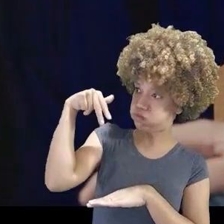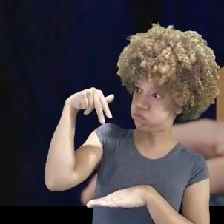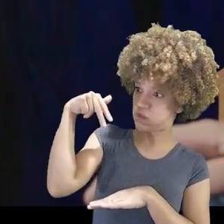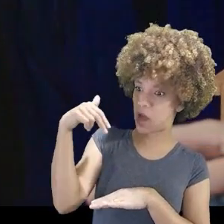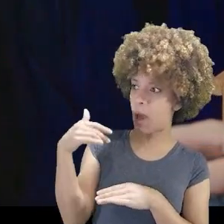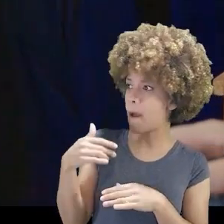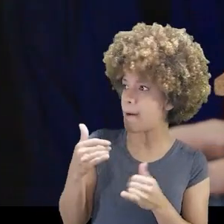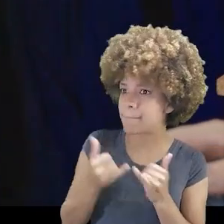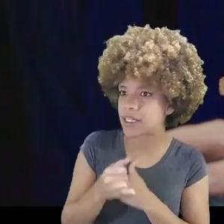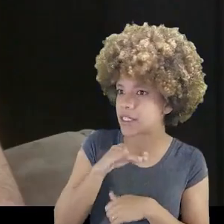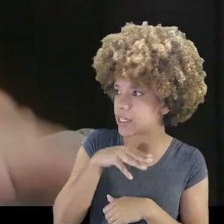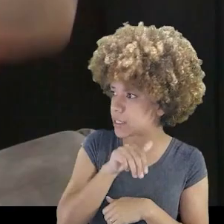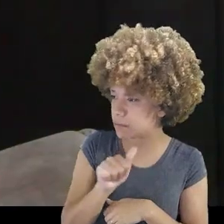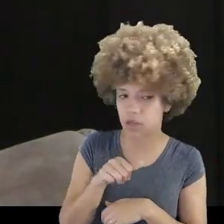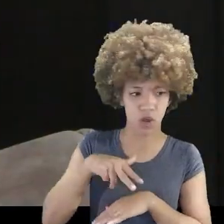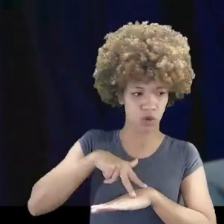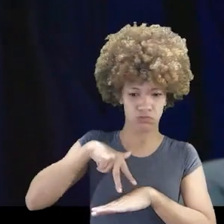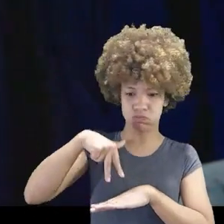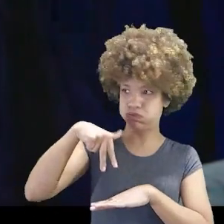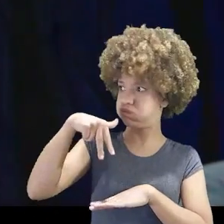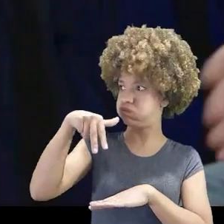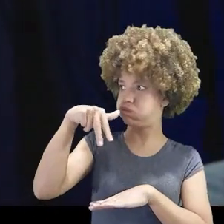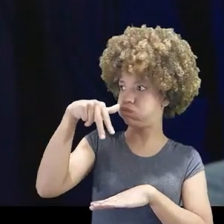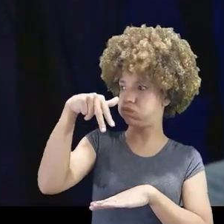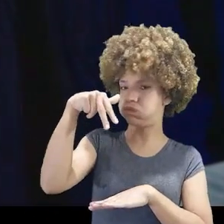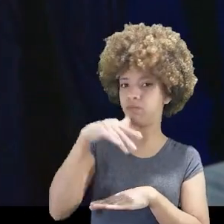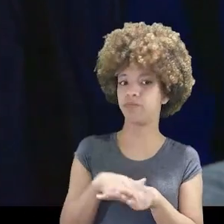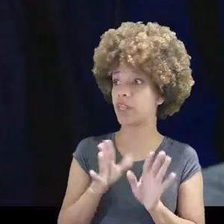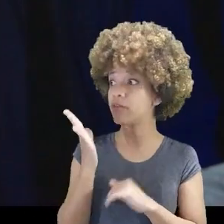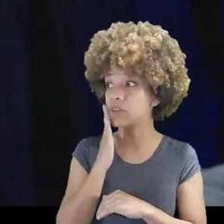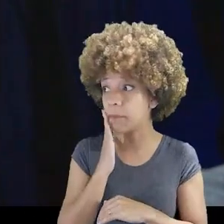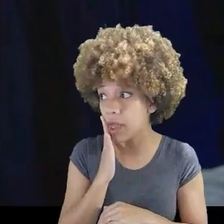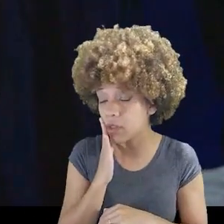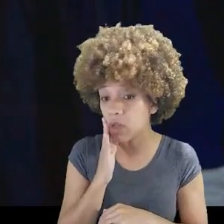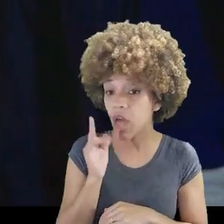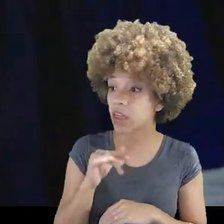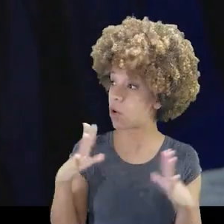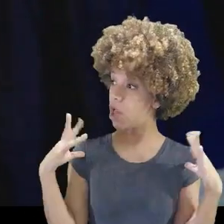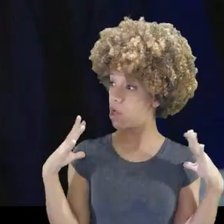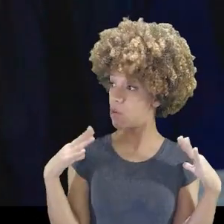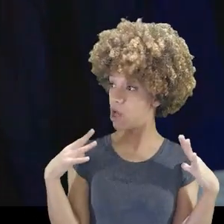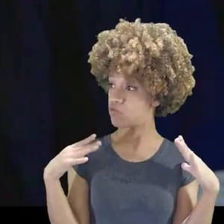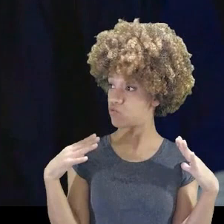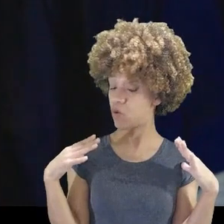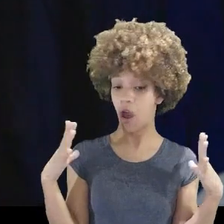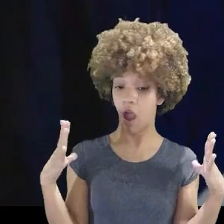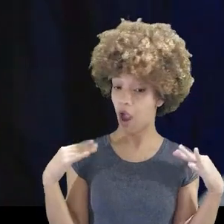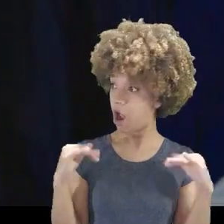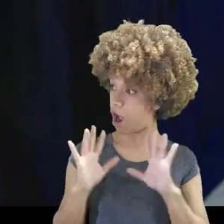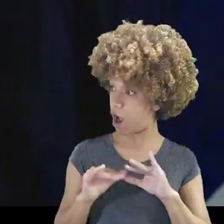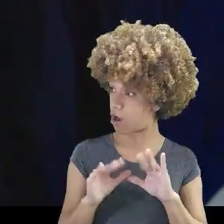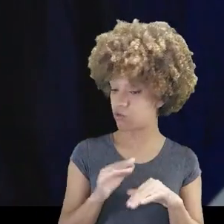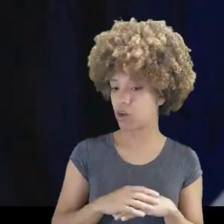O William vai uma pessoa aí nós estamos sabendo aquilo era um Anjo um anjo